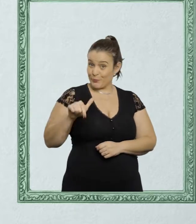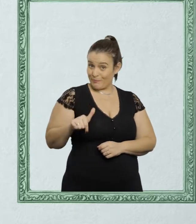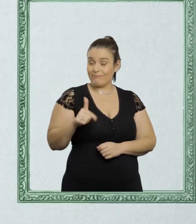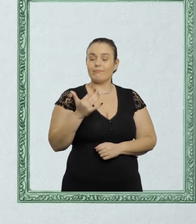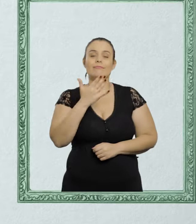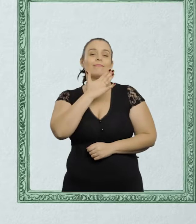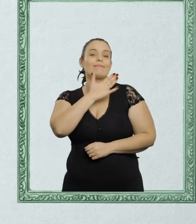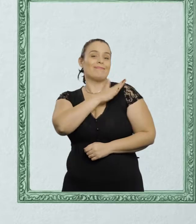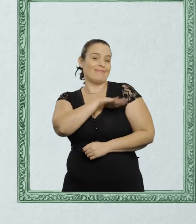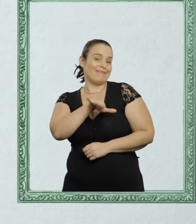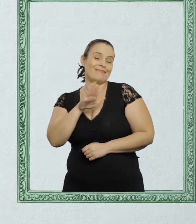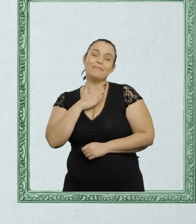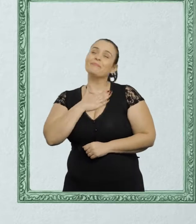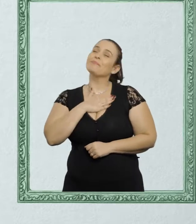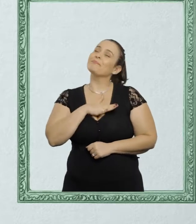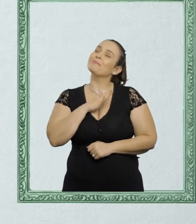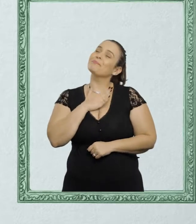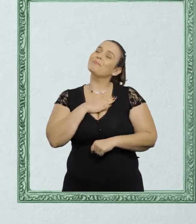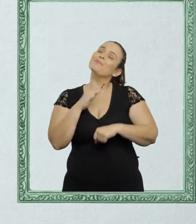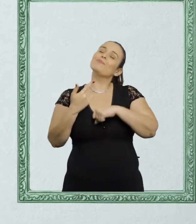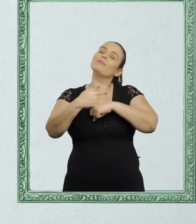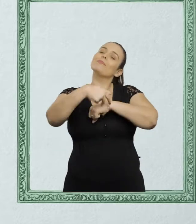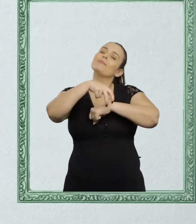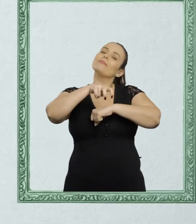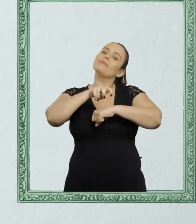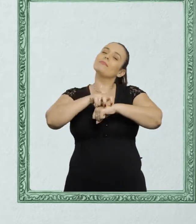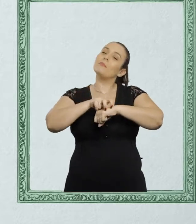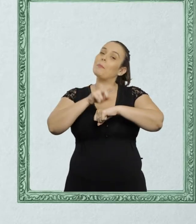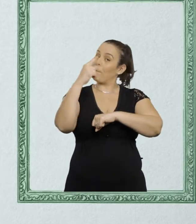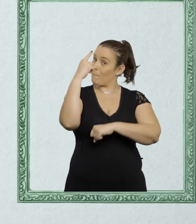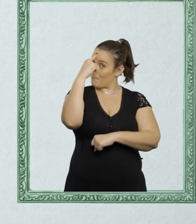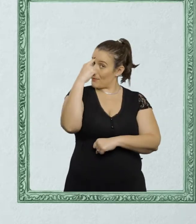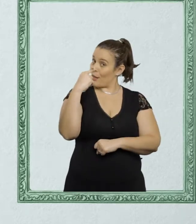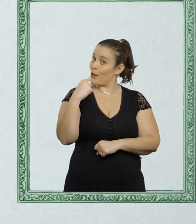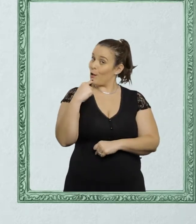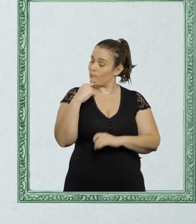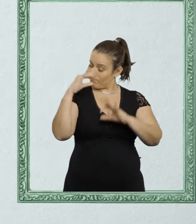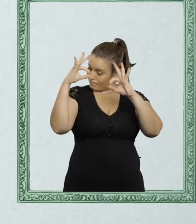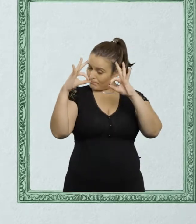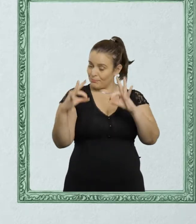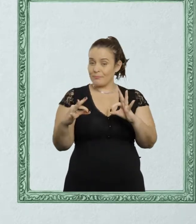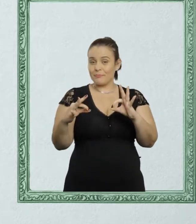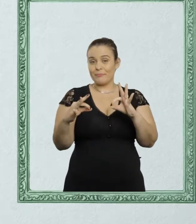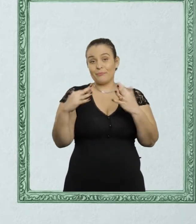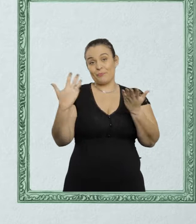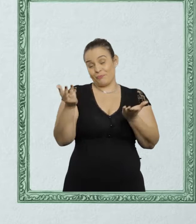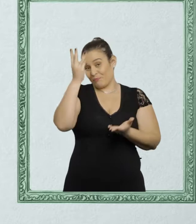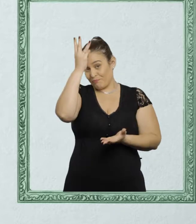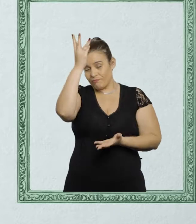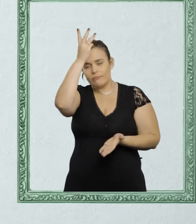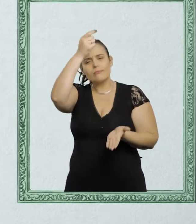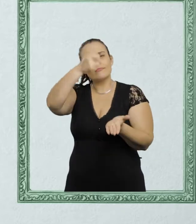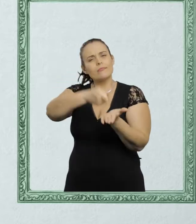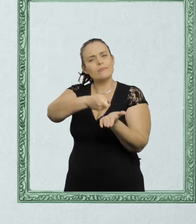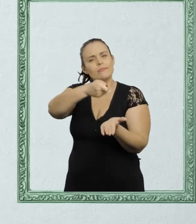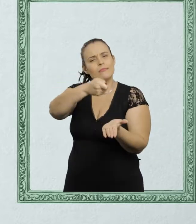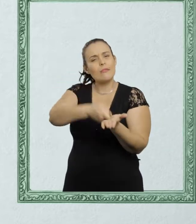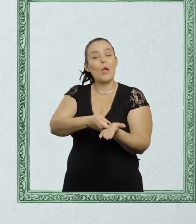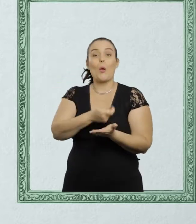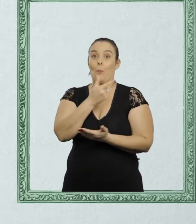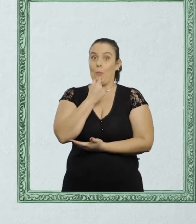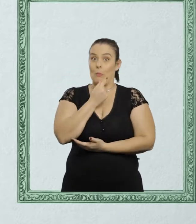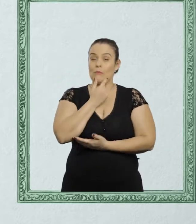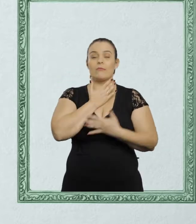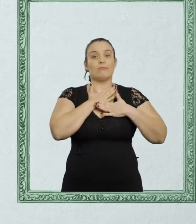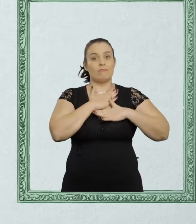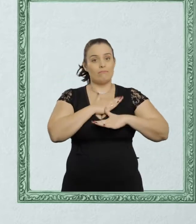as crianças descansavam na Pedra do Abandono por meia hora. Como toda mãe, Wendy insistia que os meninos